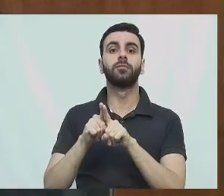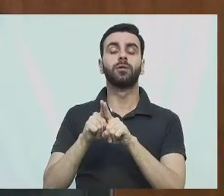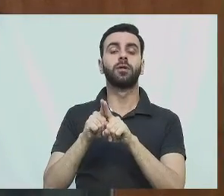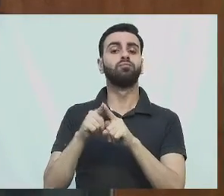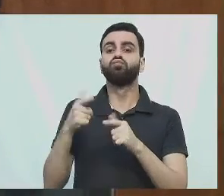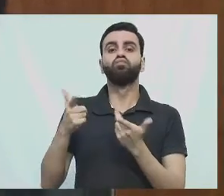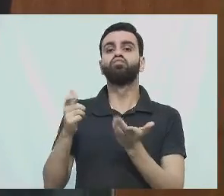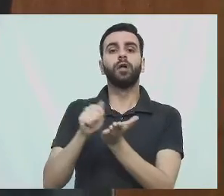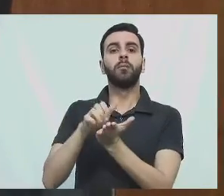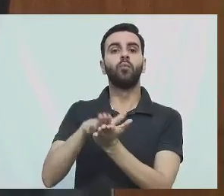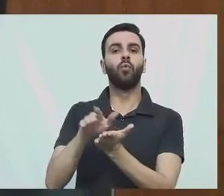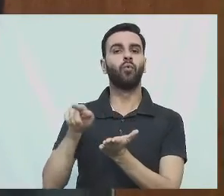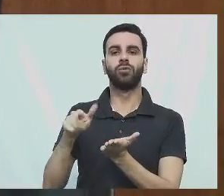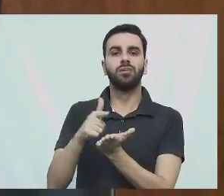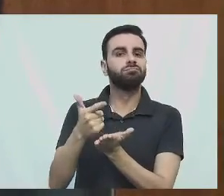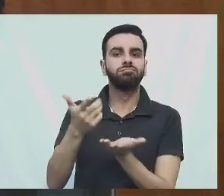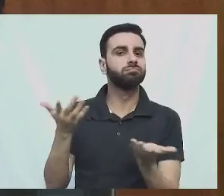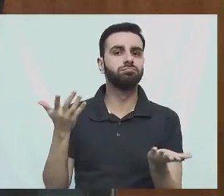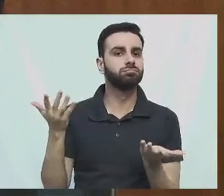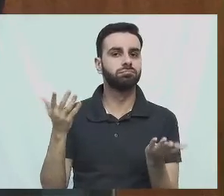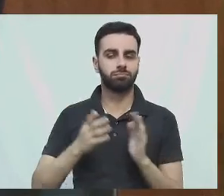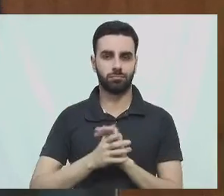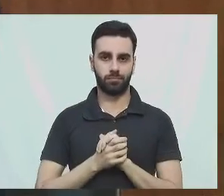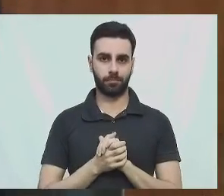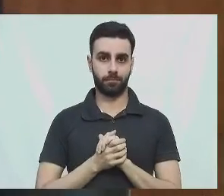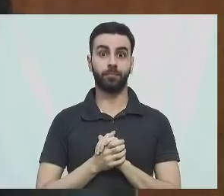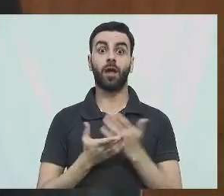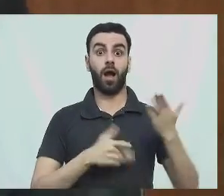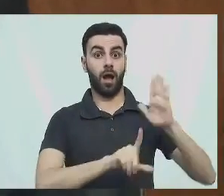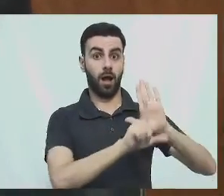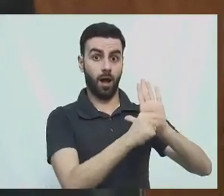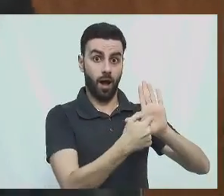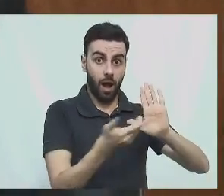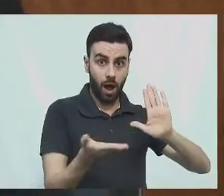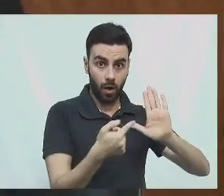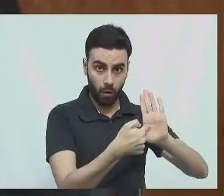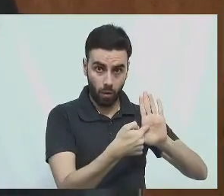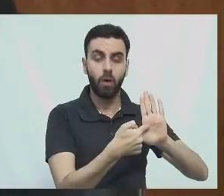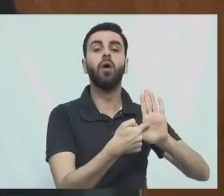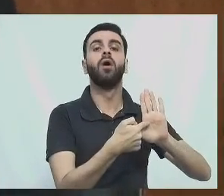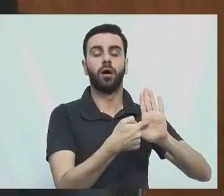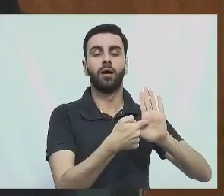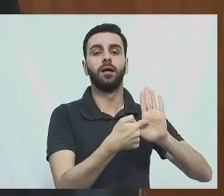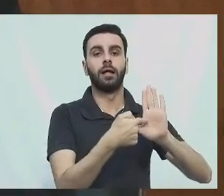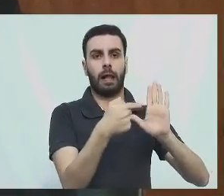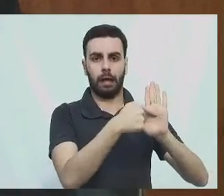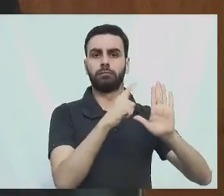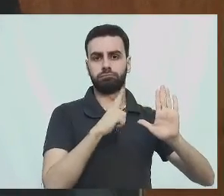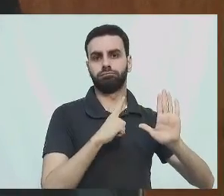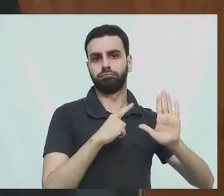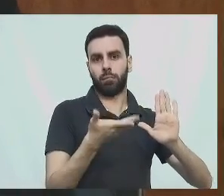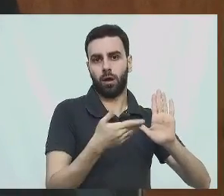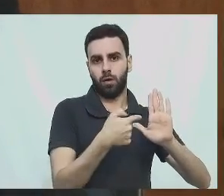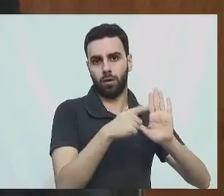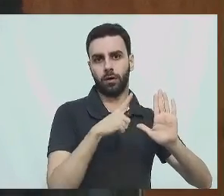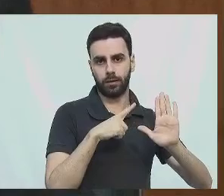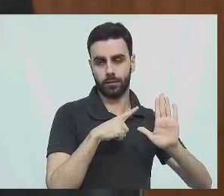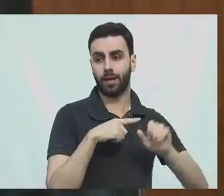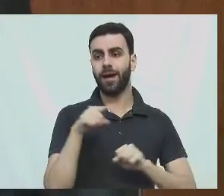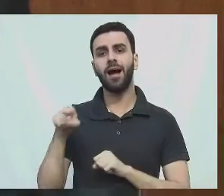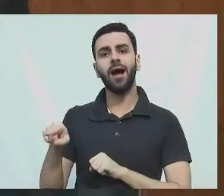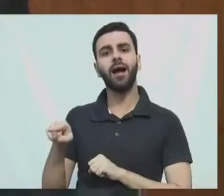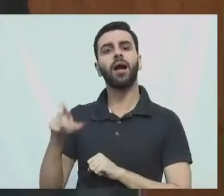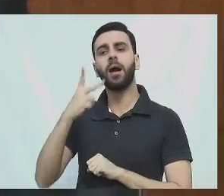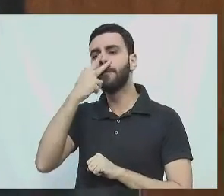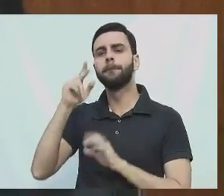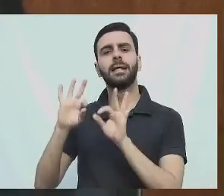não tinha nenhuma multa relacionada. A nossa lei, ela era, o vereador Arlindo Montanha, uma lei